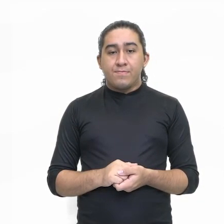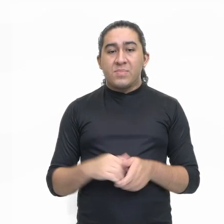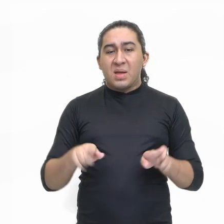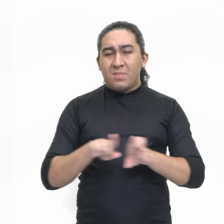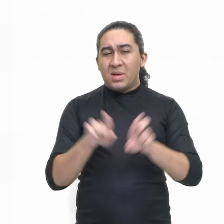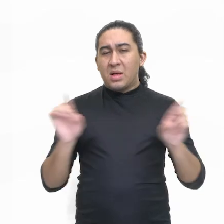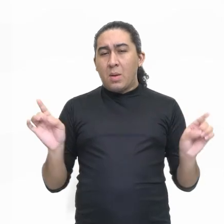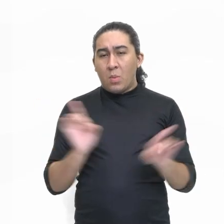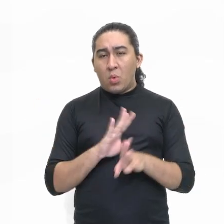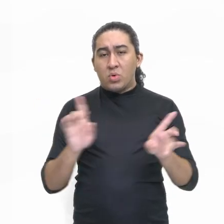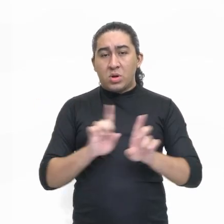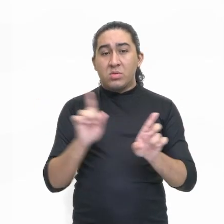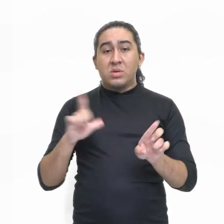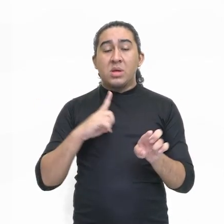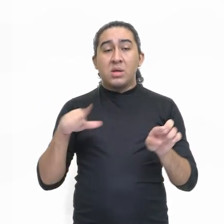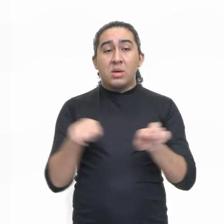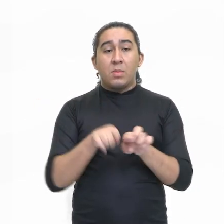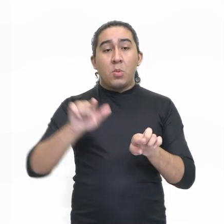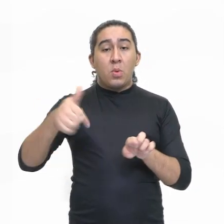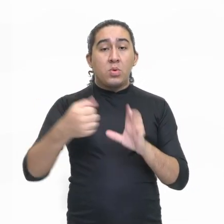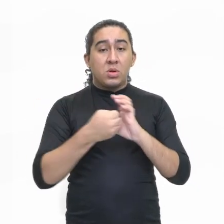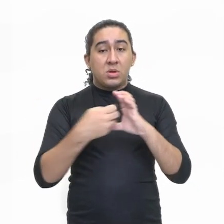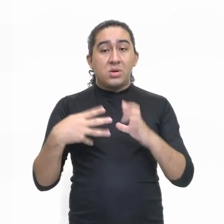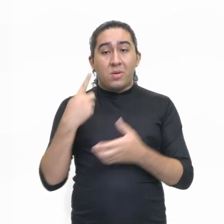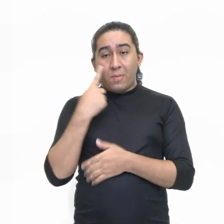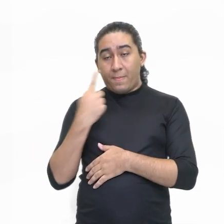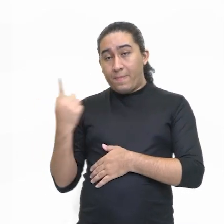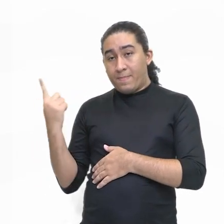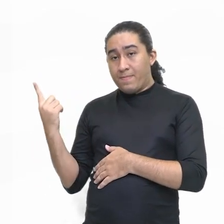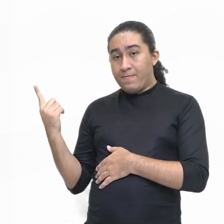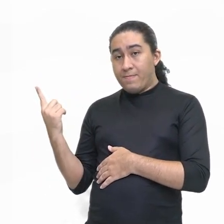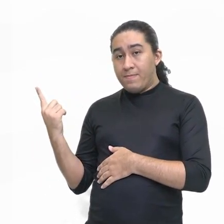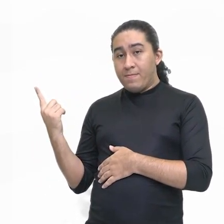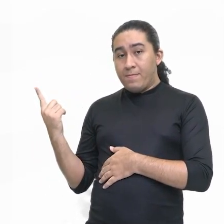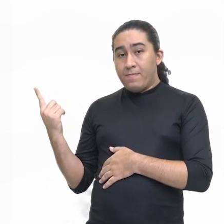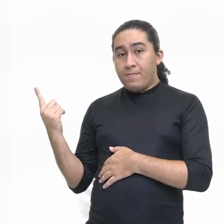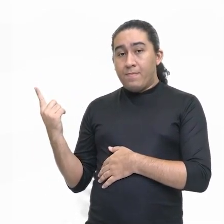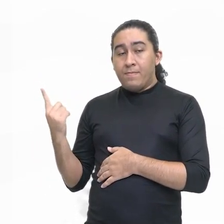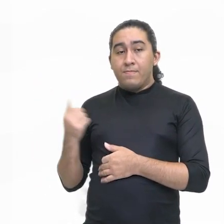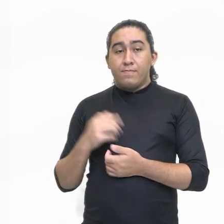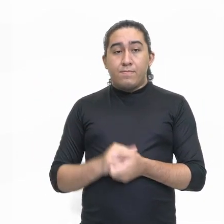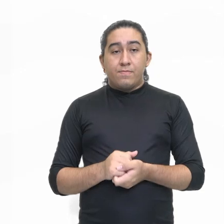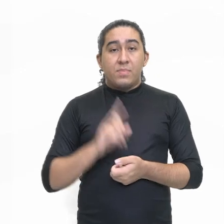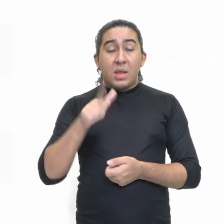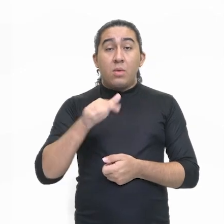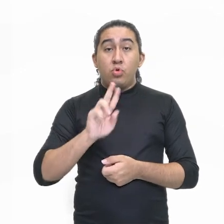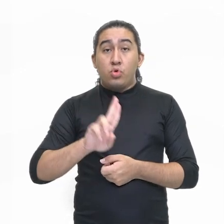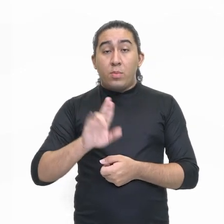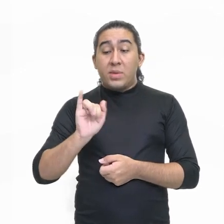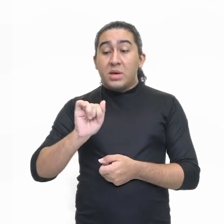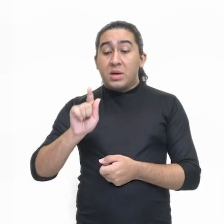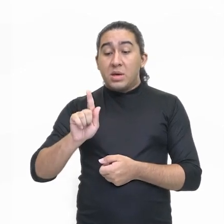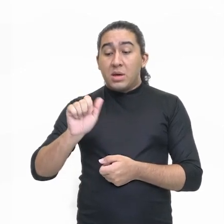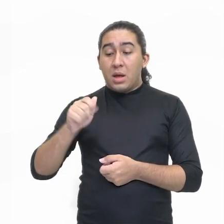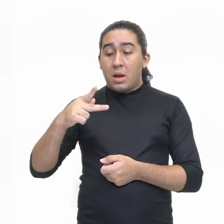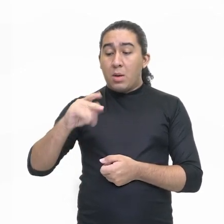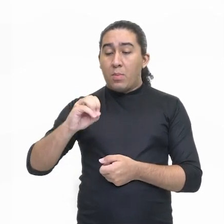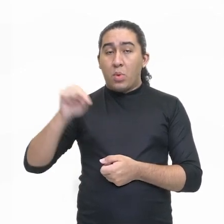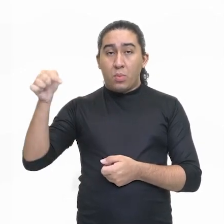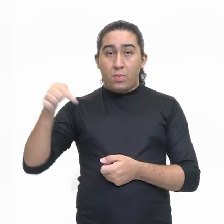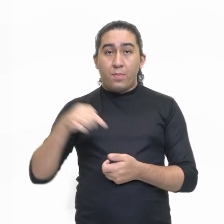para por aí. Também trazemos aí uma outra característica de outra mata pertencente a esse bioma, que é chamada de